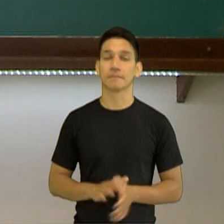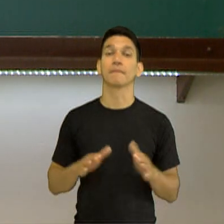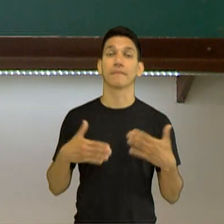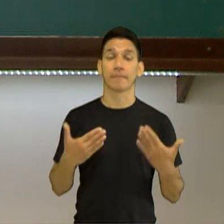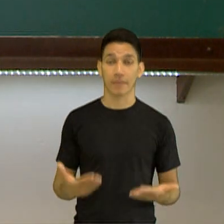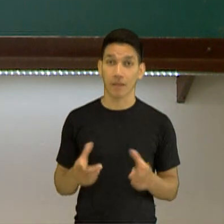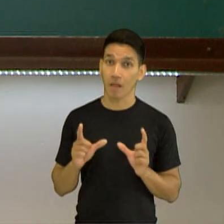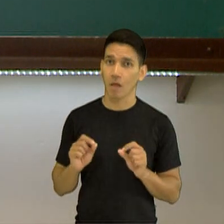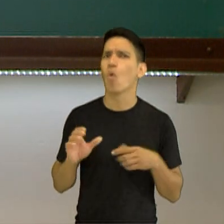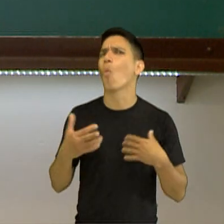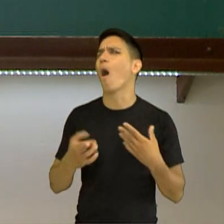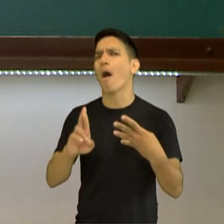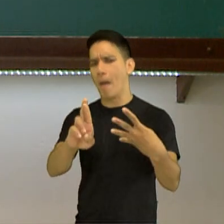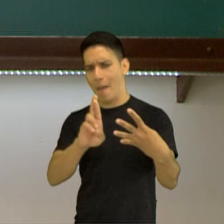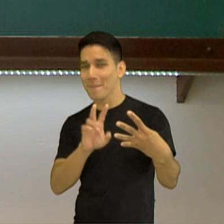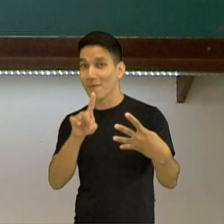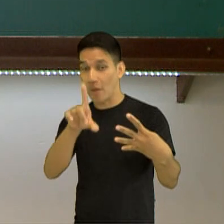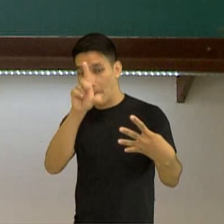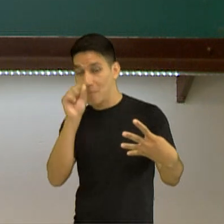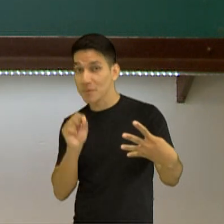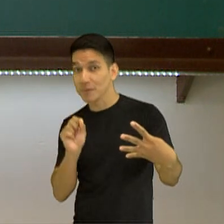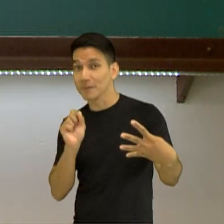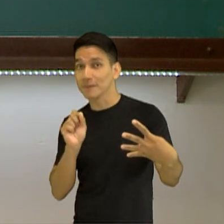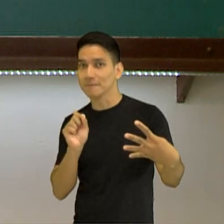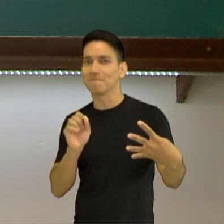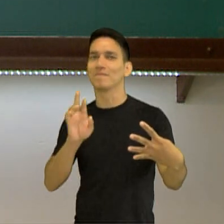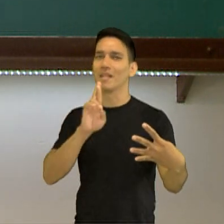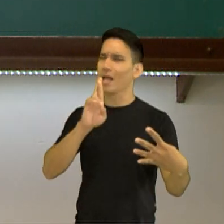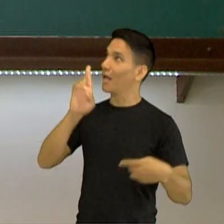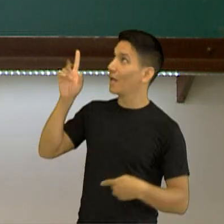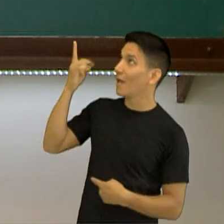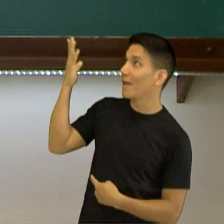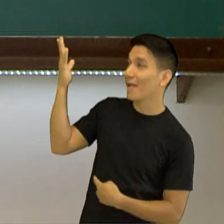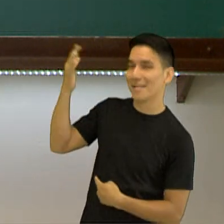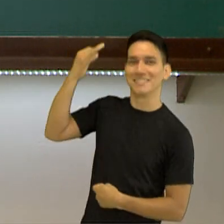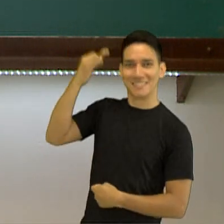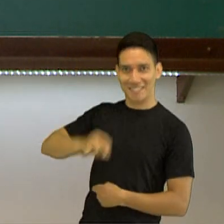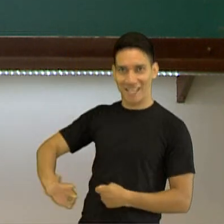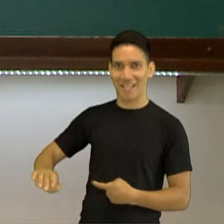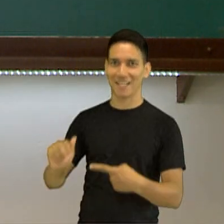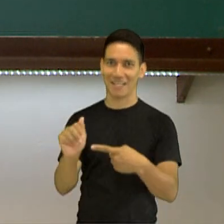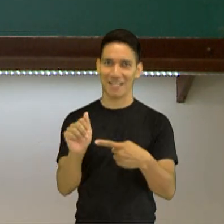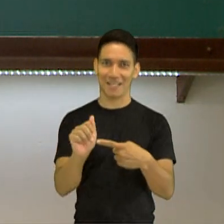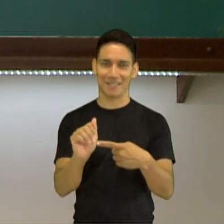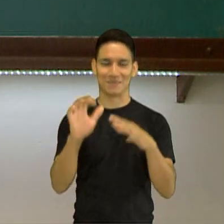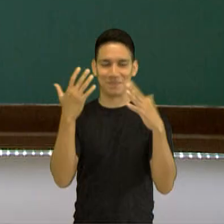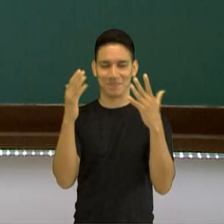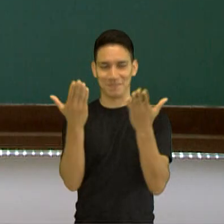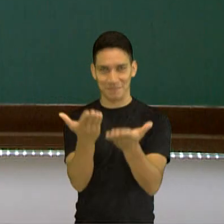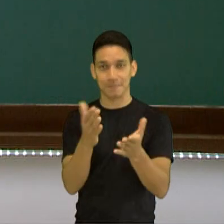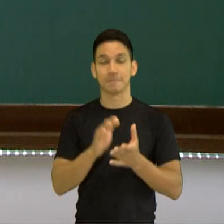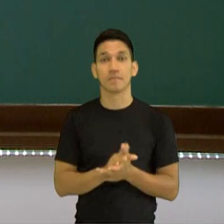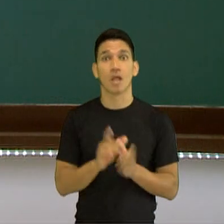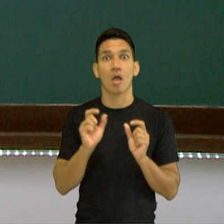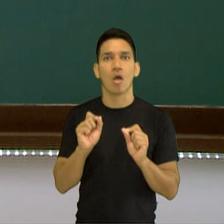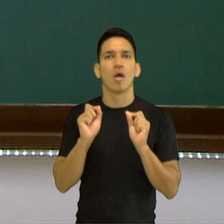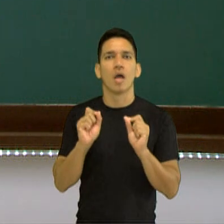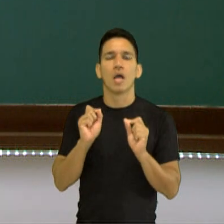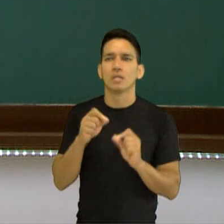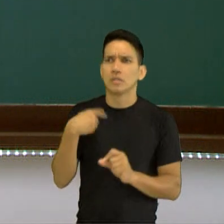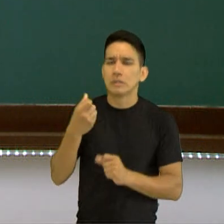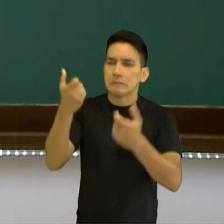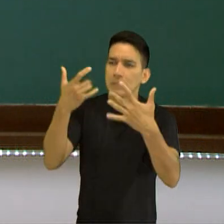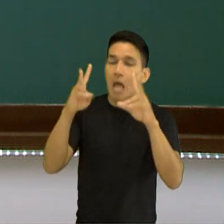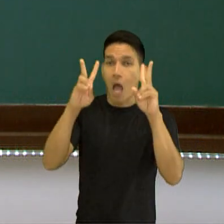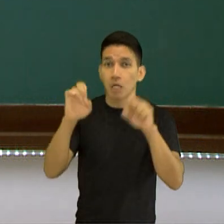Então, qual foi a resposta que você escolheu? Se você respondeu a opção A, está correto. Quando falamos em